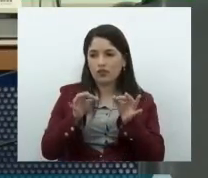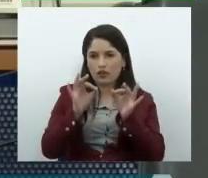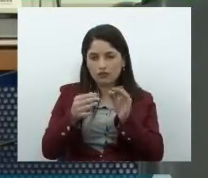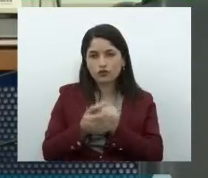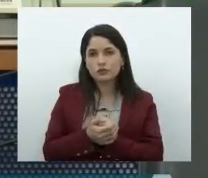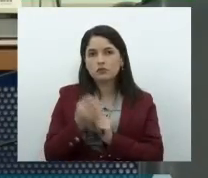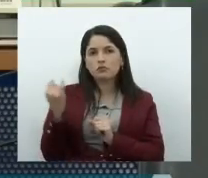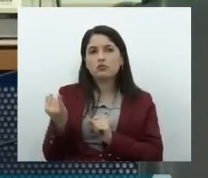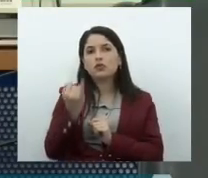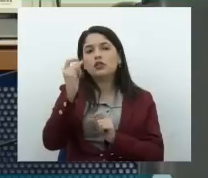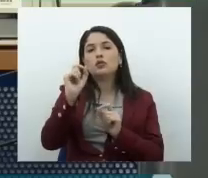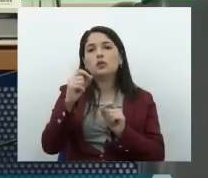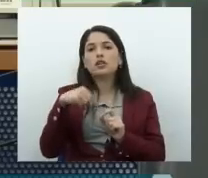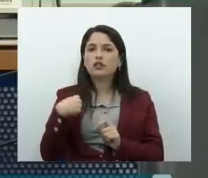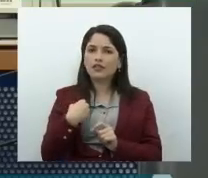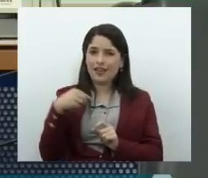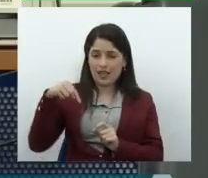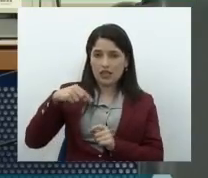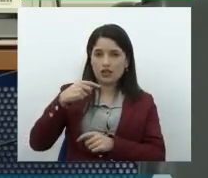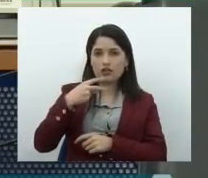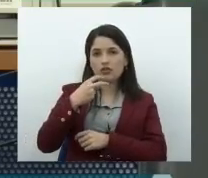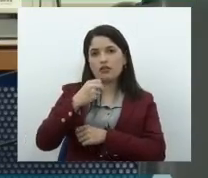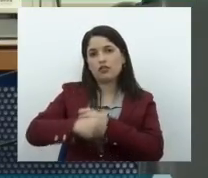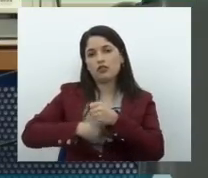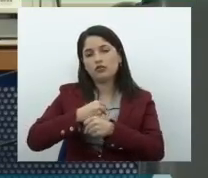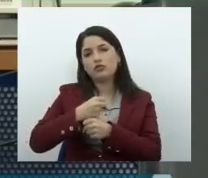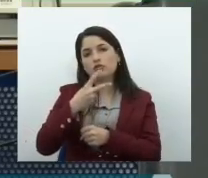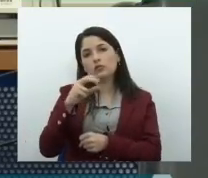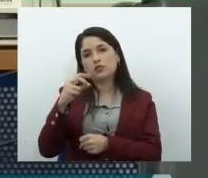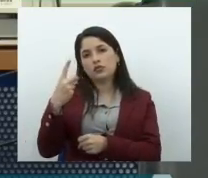as eleições esse ano de 2016,